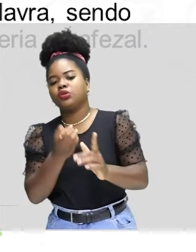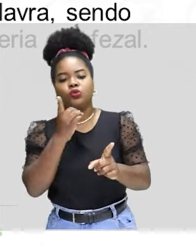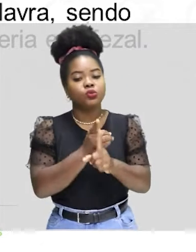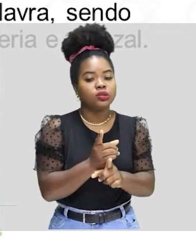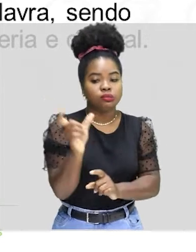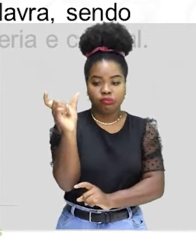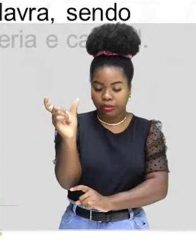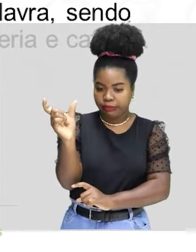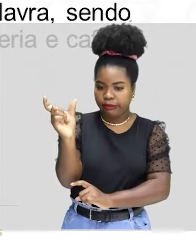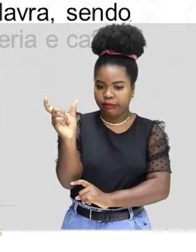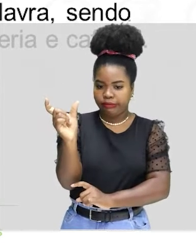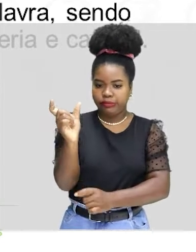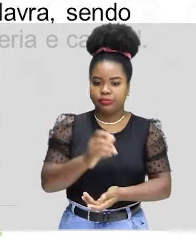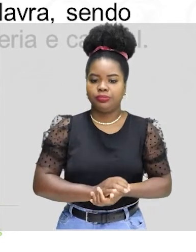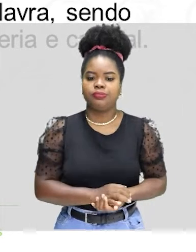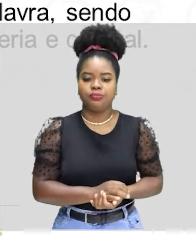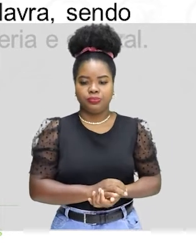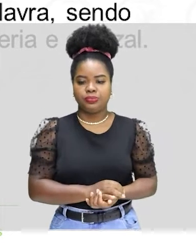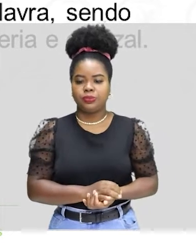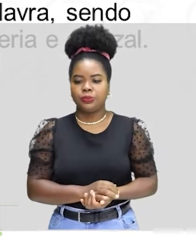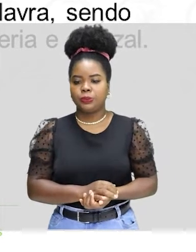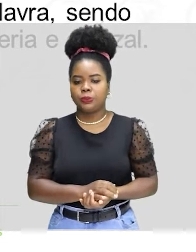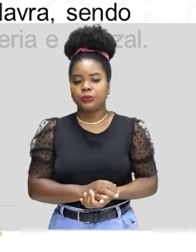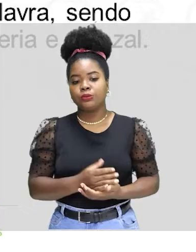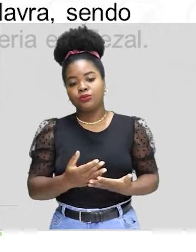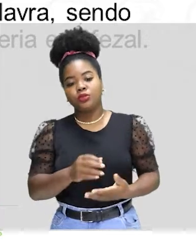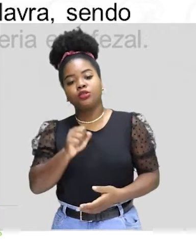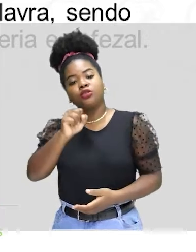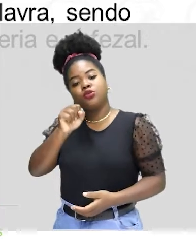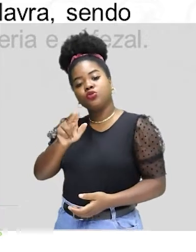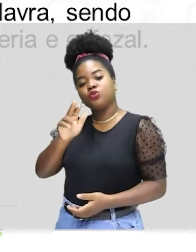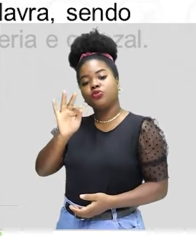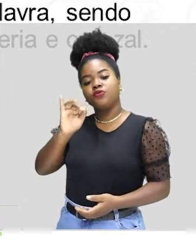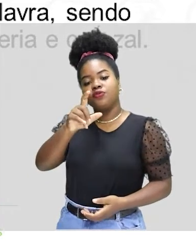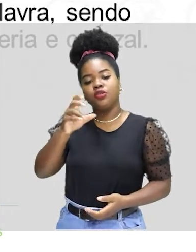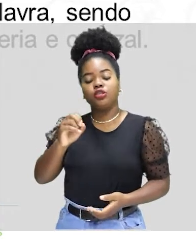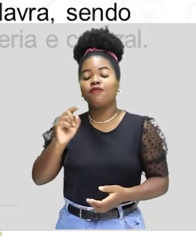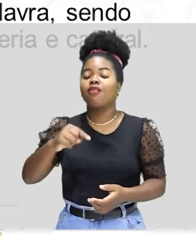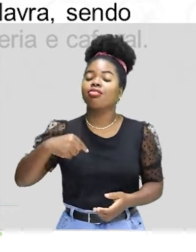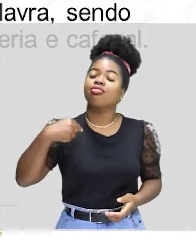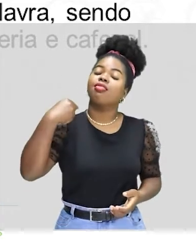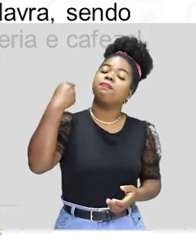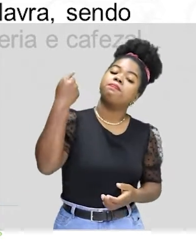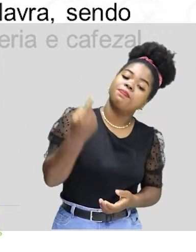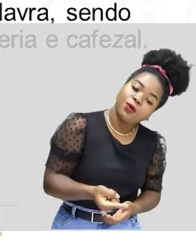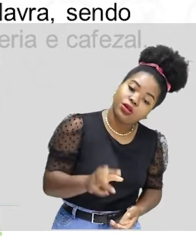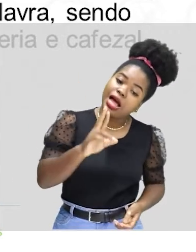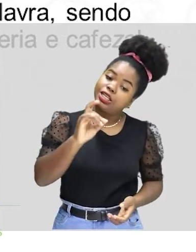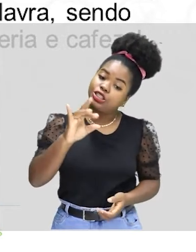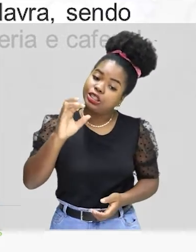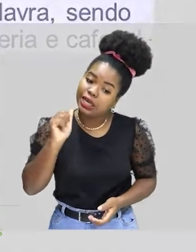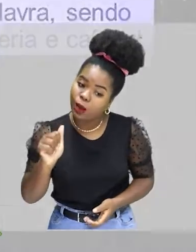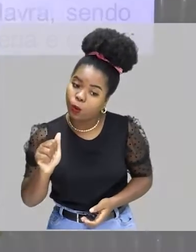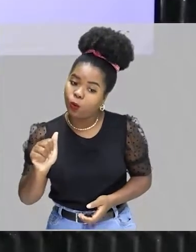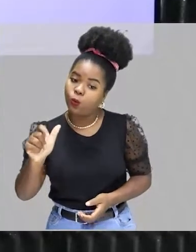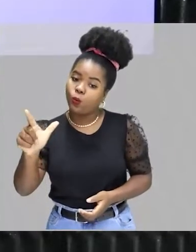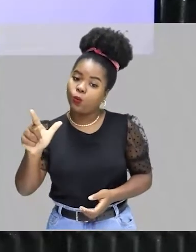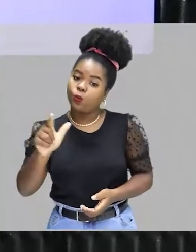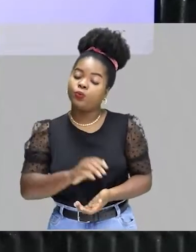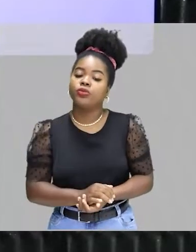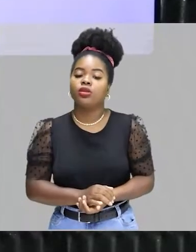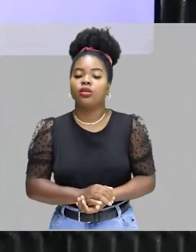palavra. Então, né, assim, os sufixos vêm depois do radical.